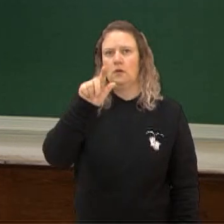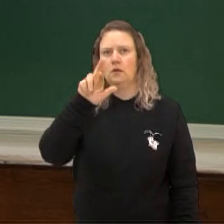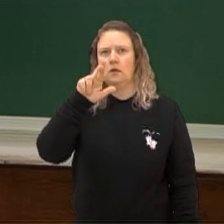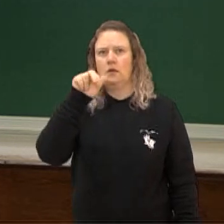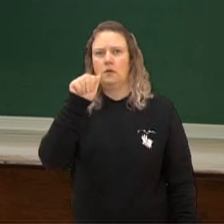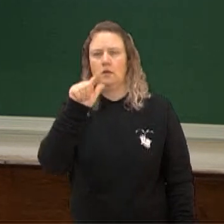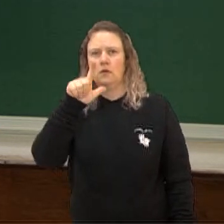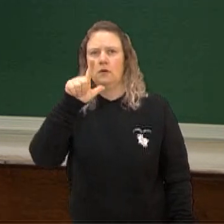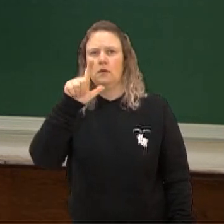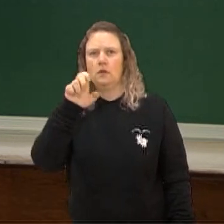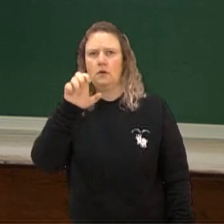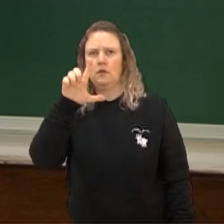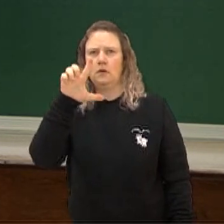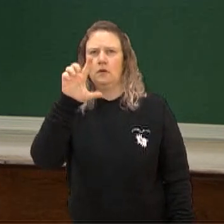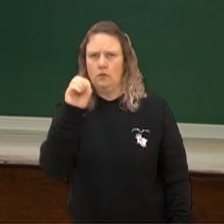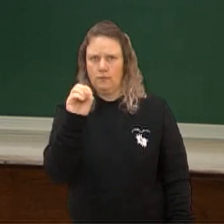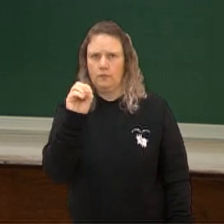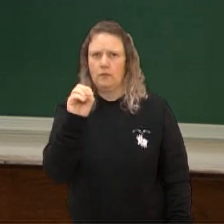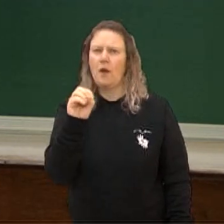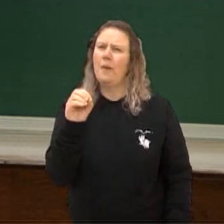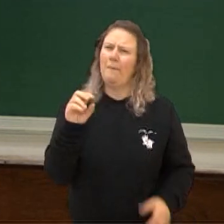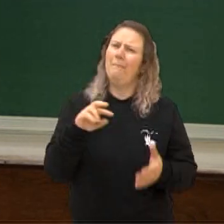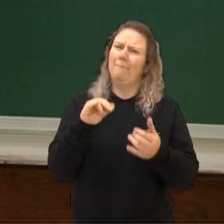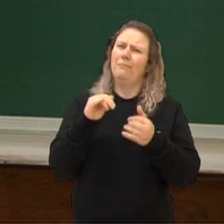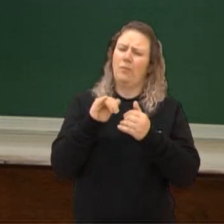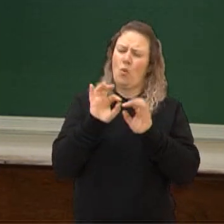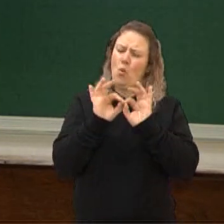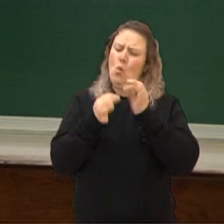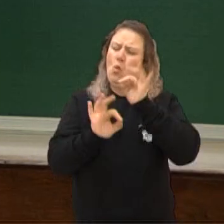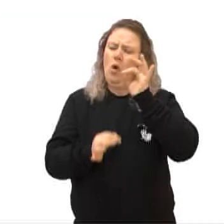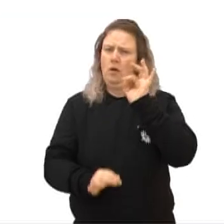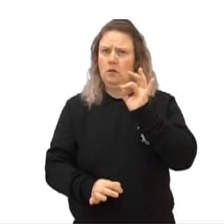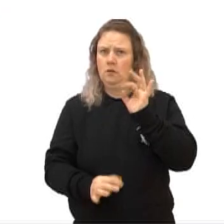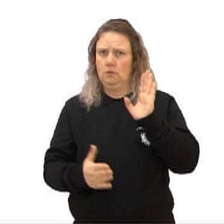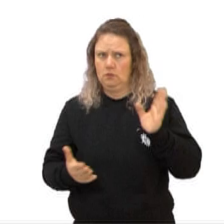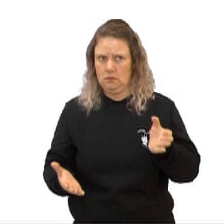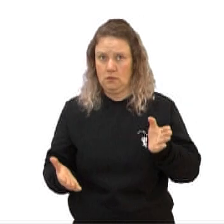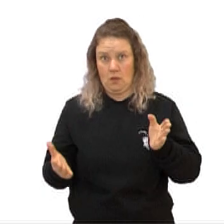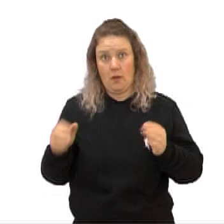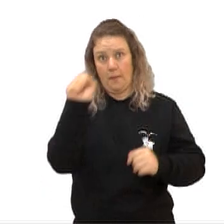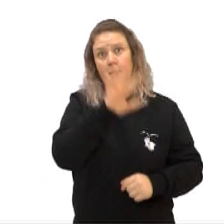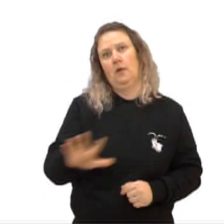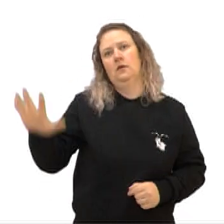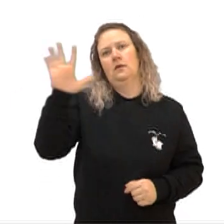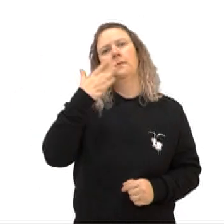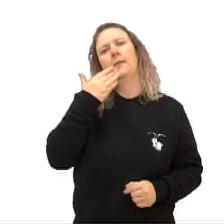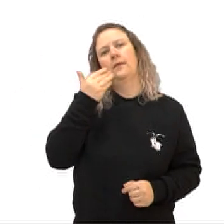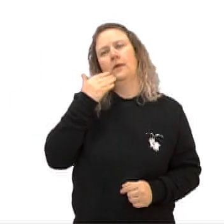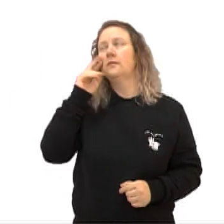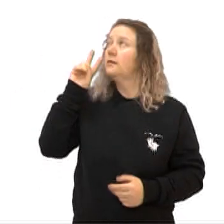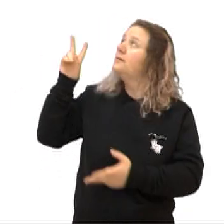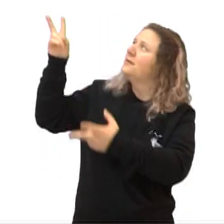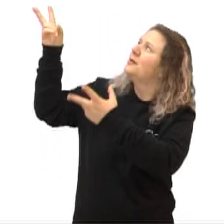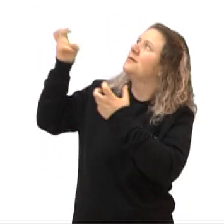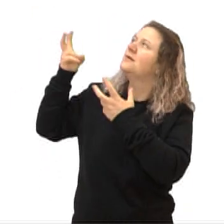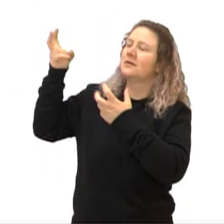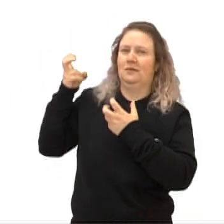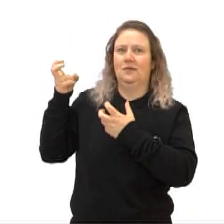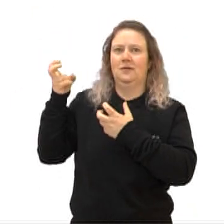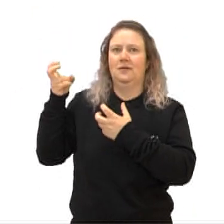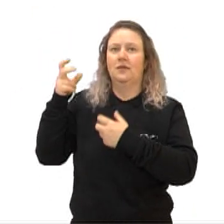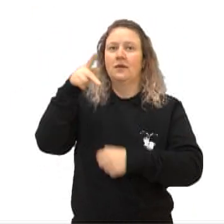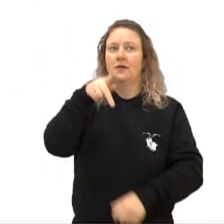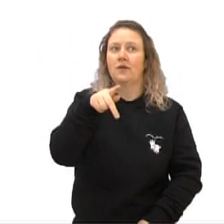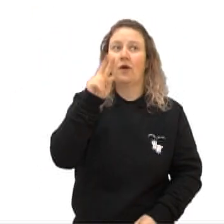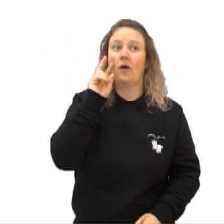parece longa, né? Gente, aqui na imagem eu acho que fica um pouquinho mais fácil. Olhem os